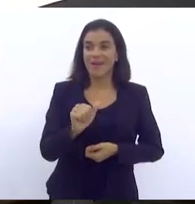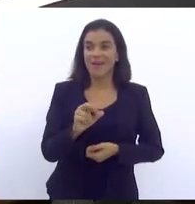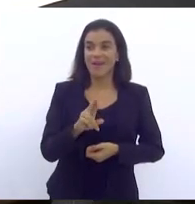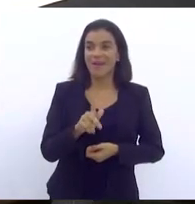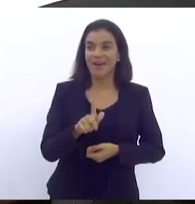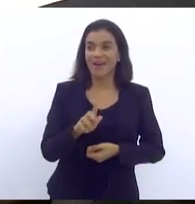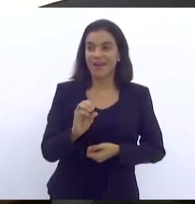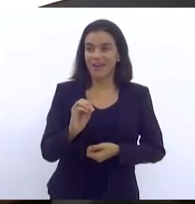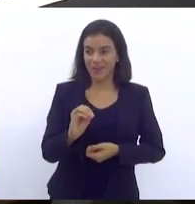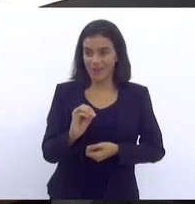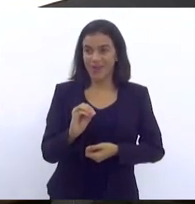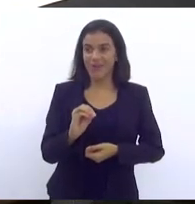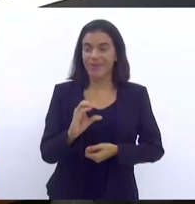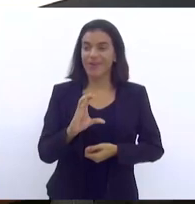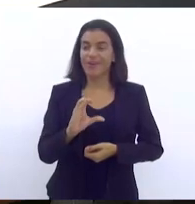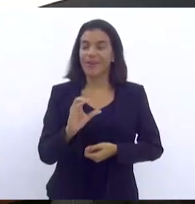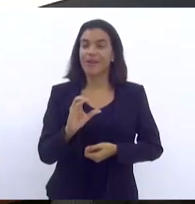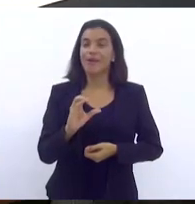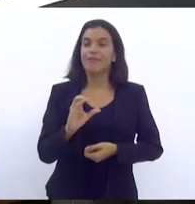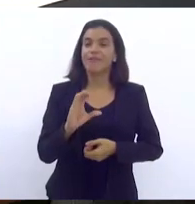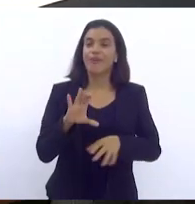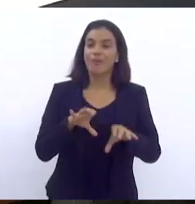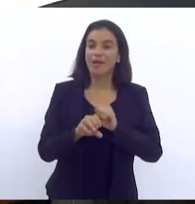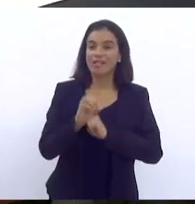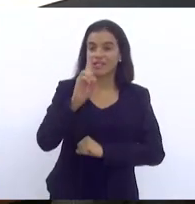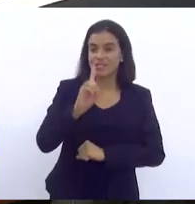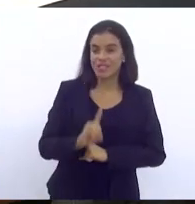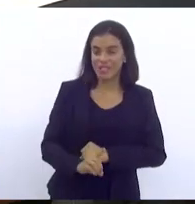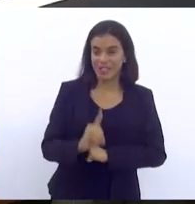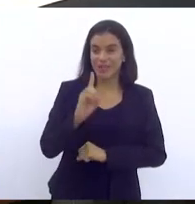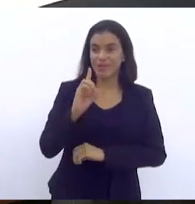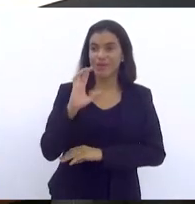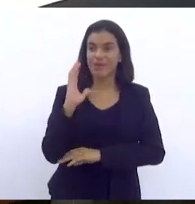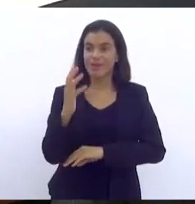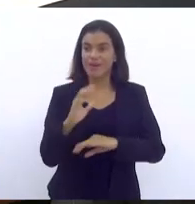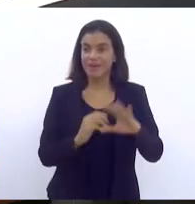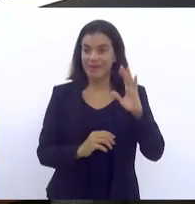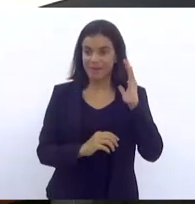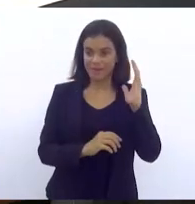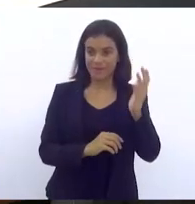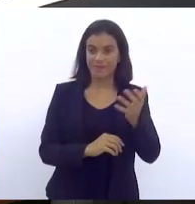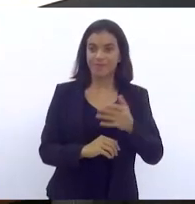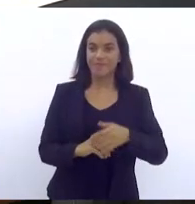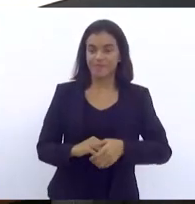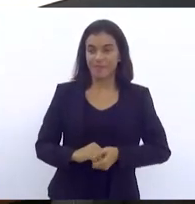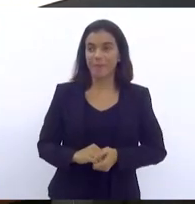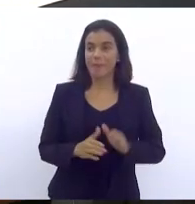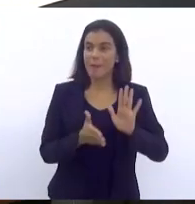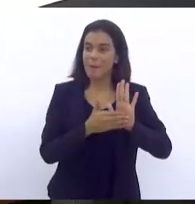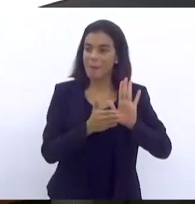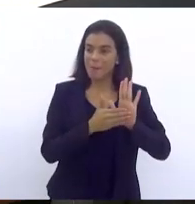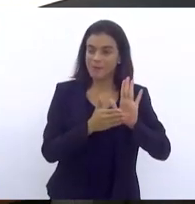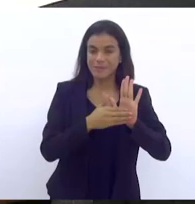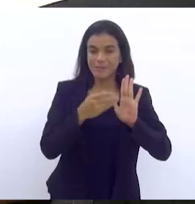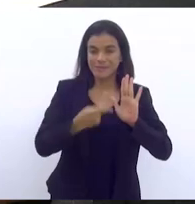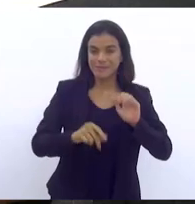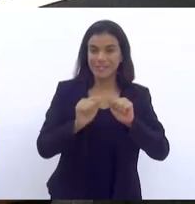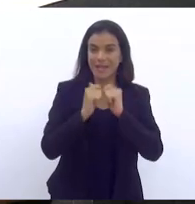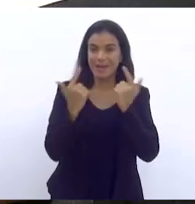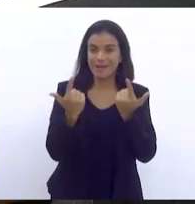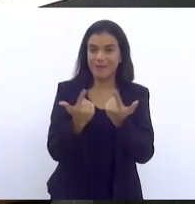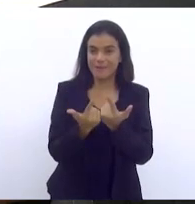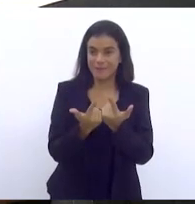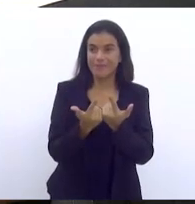que é especialista em Direito ambiental e autor intelectual de duas proposições que fizemos aqui na casa que eu já havia anunciado